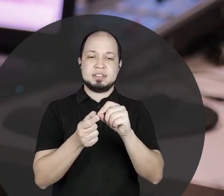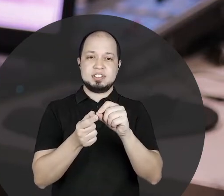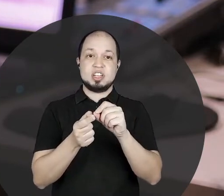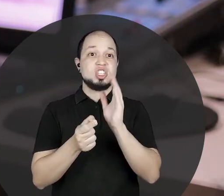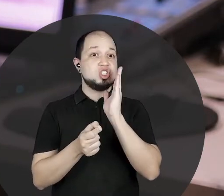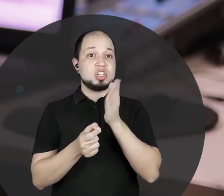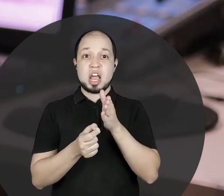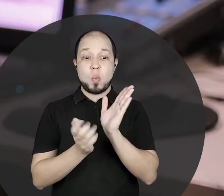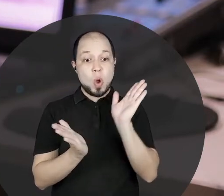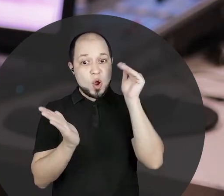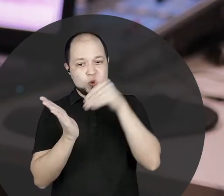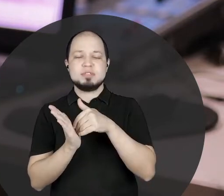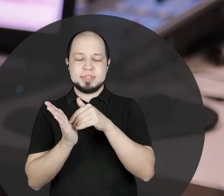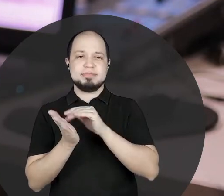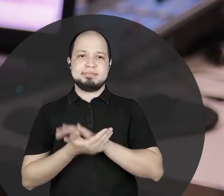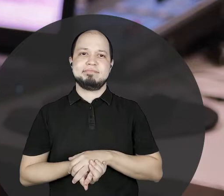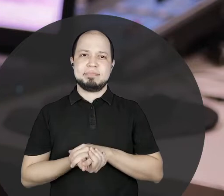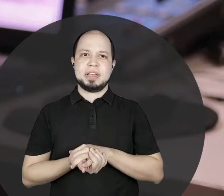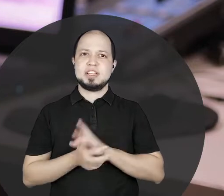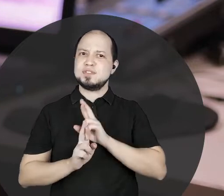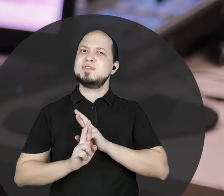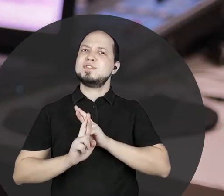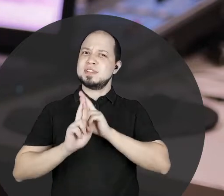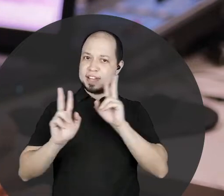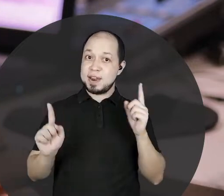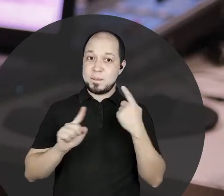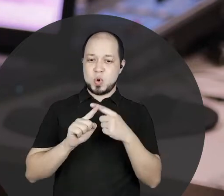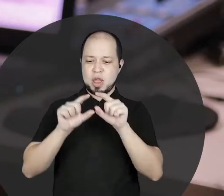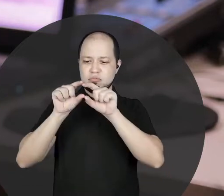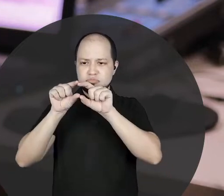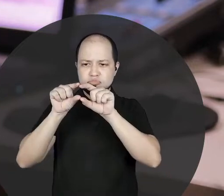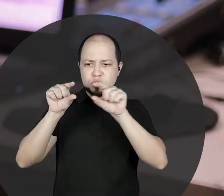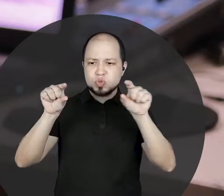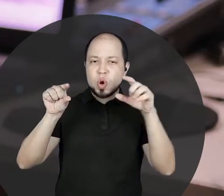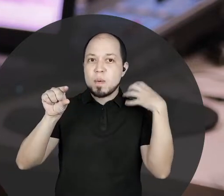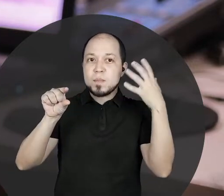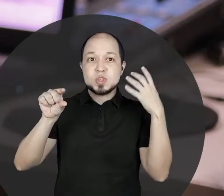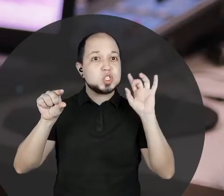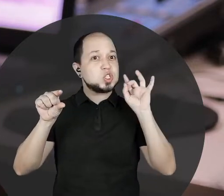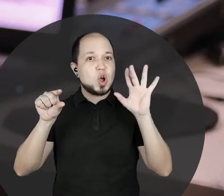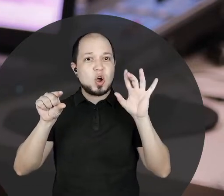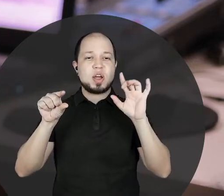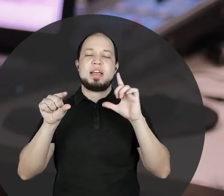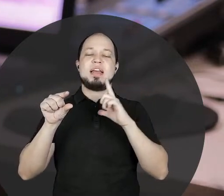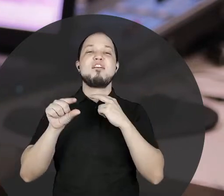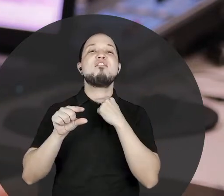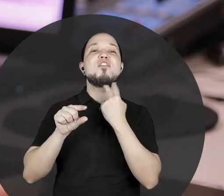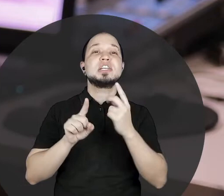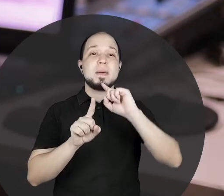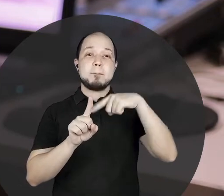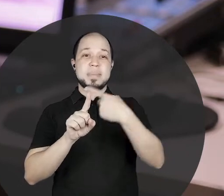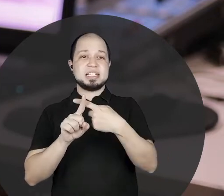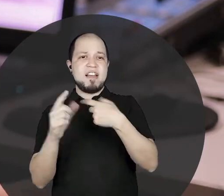final. É meio peculiar porque tem um canal só, uma pista só para voz e violão, que geralmente hoje em